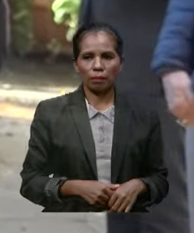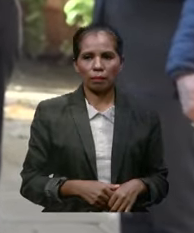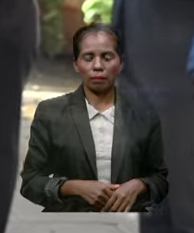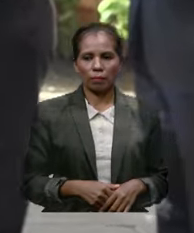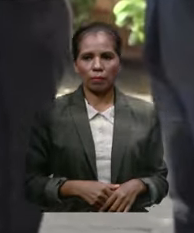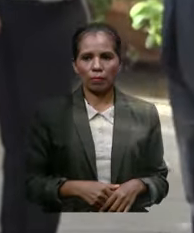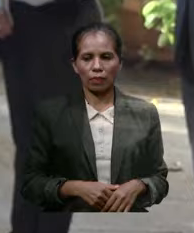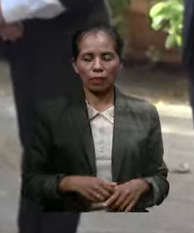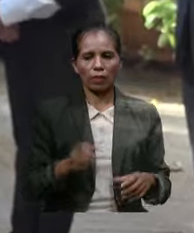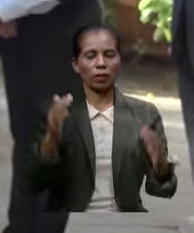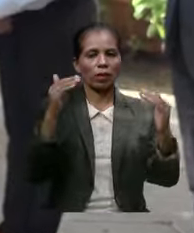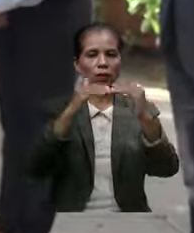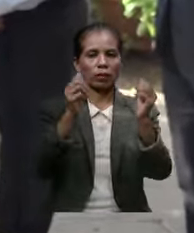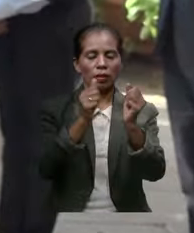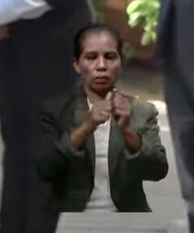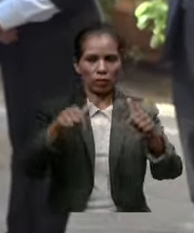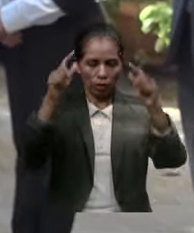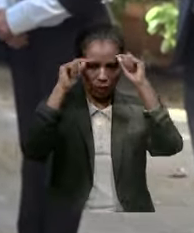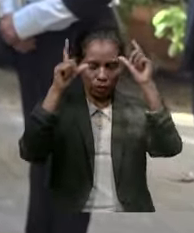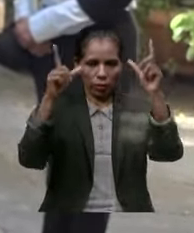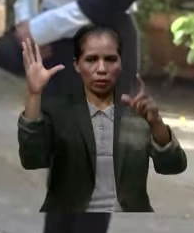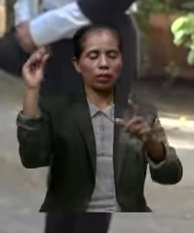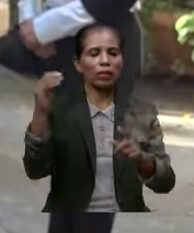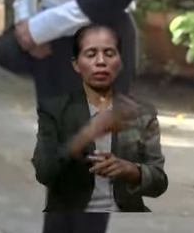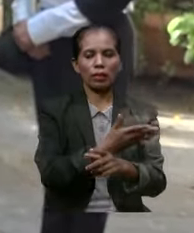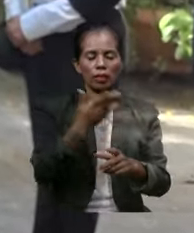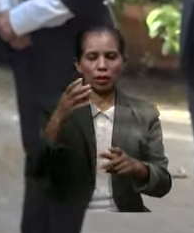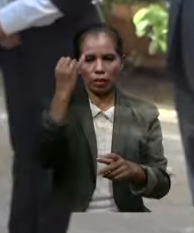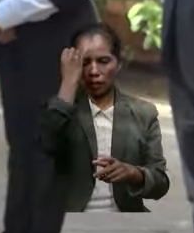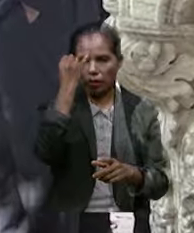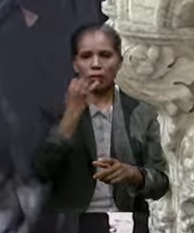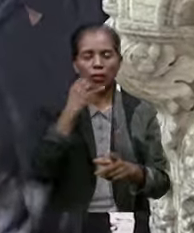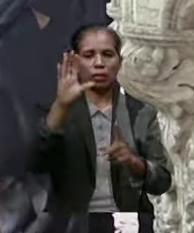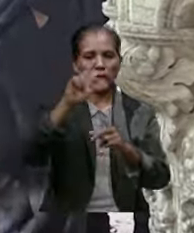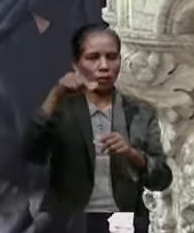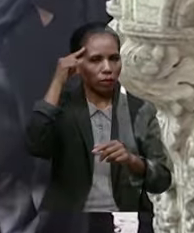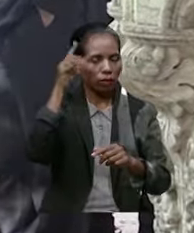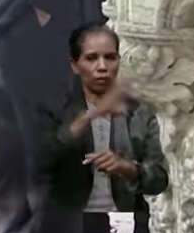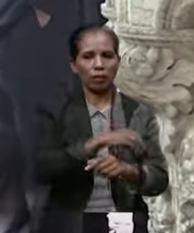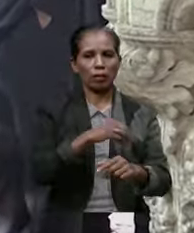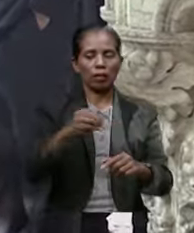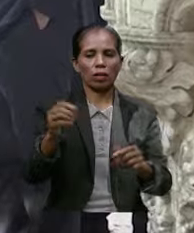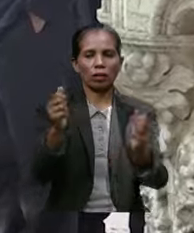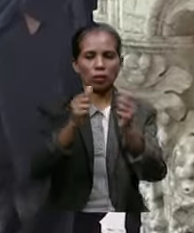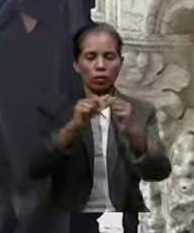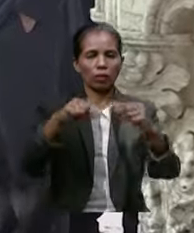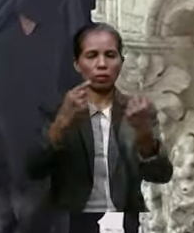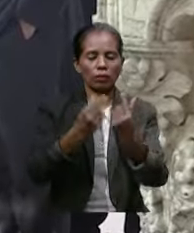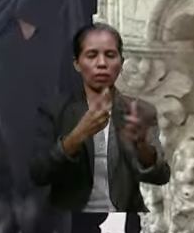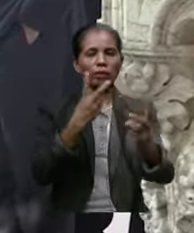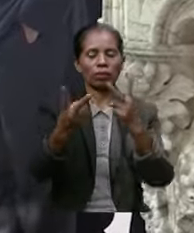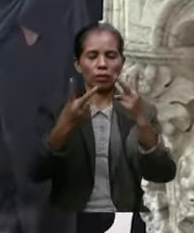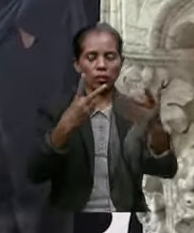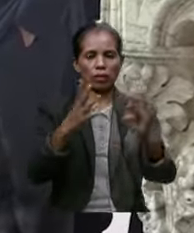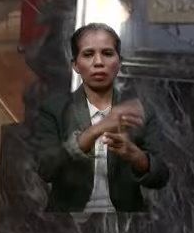A foi a abertura para pavilhão Timor-Leste e a Zarringia Dini, Itália. Chefe governo Carela Sanana Guzmão, onde a delegação a lá visita para